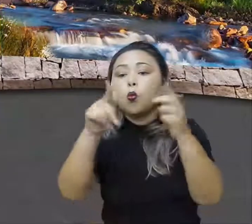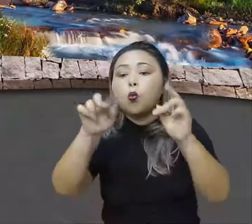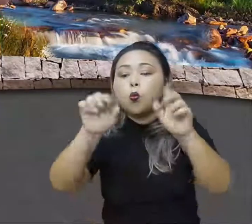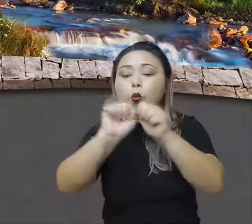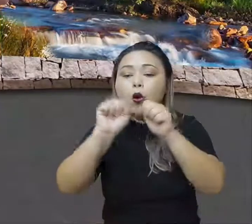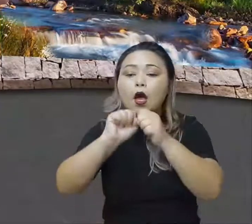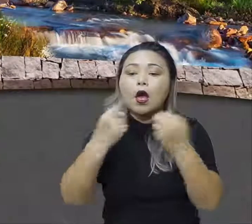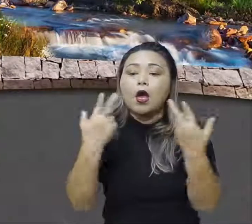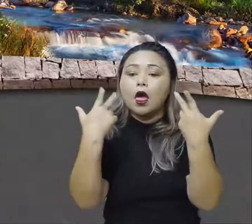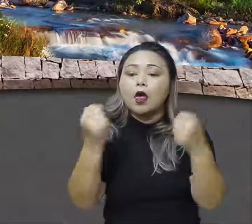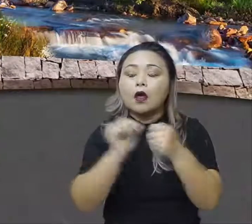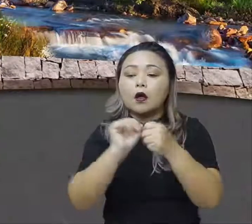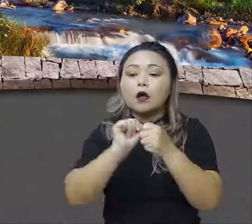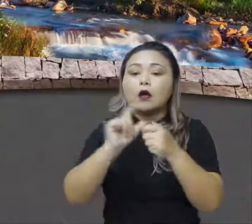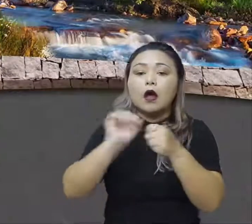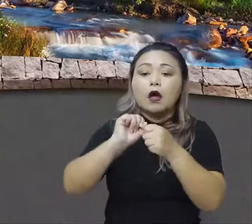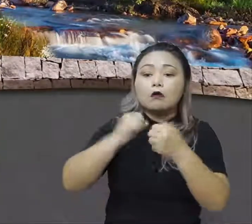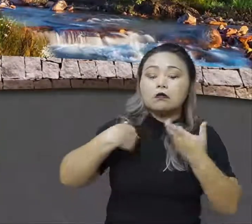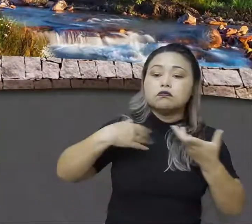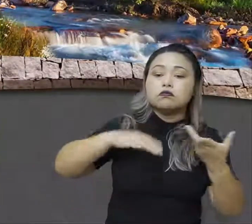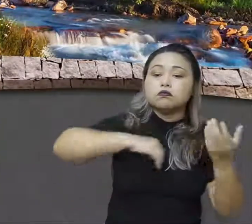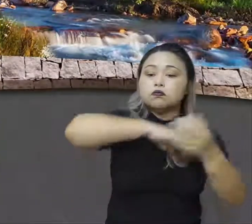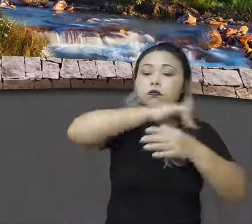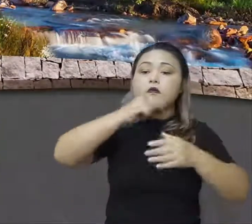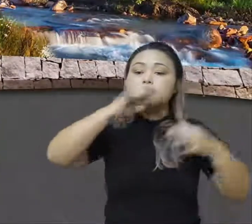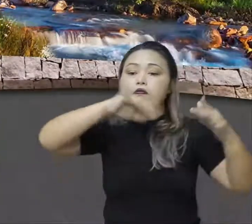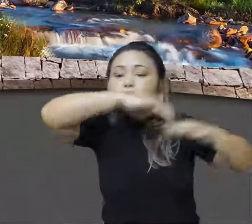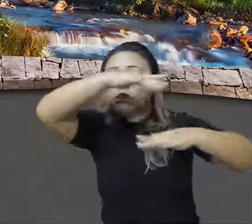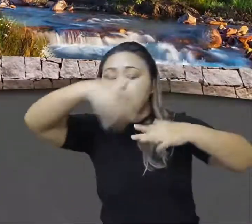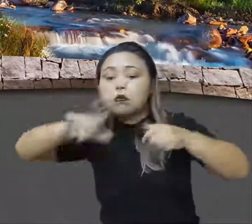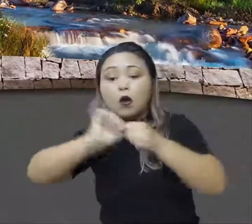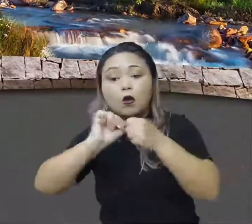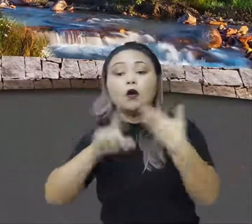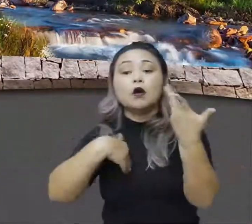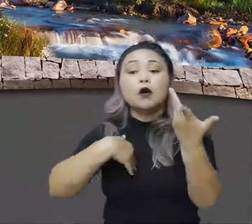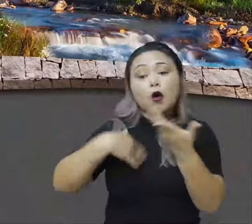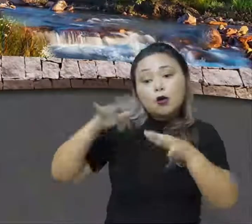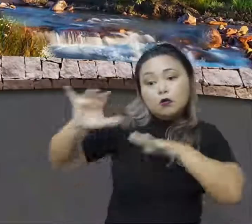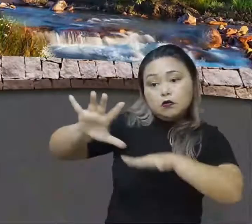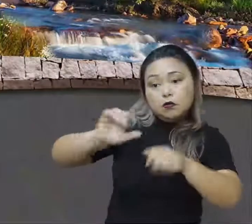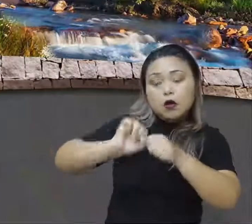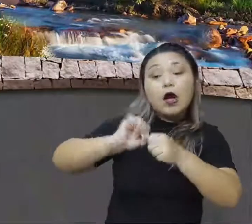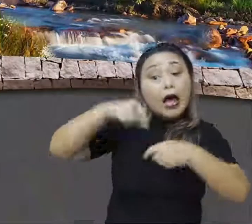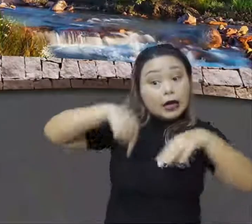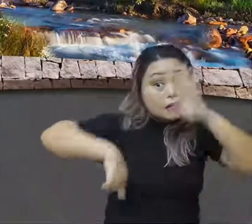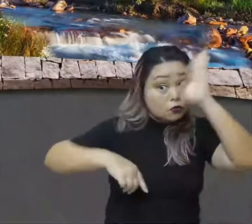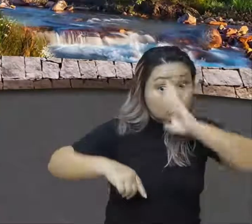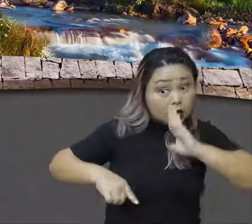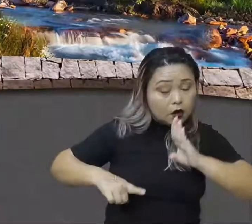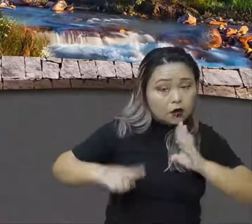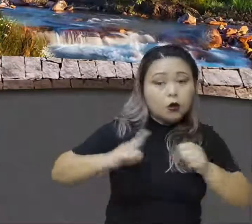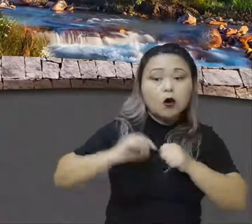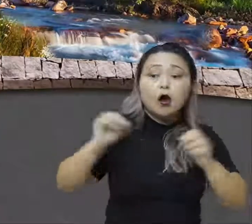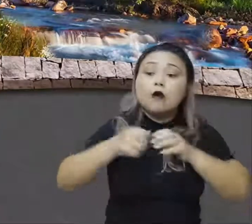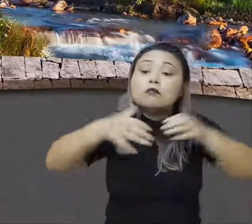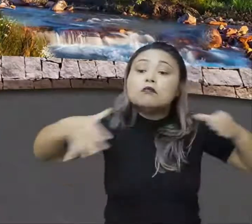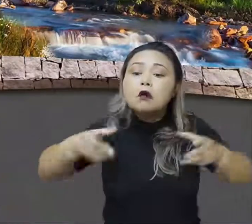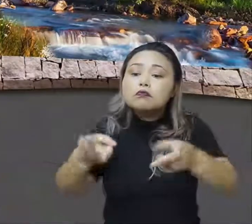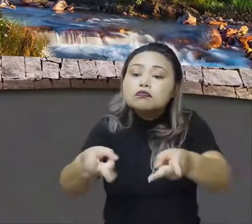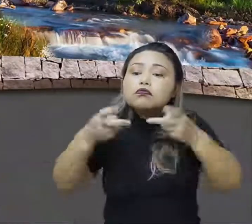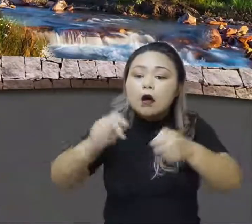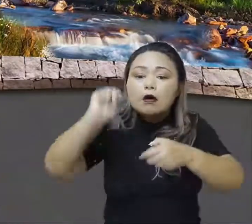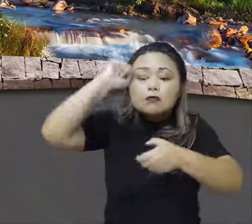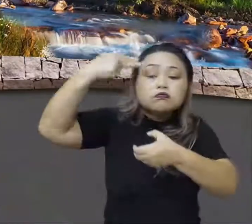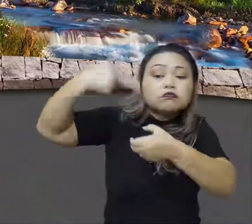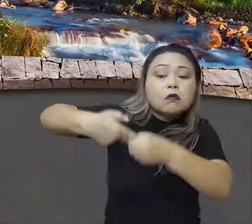ser encontrado no continente quanto nos oceanos. No Brasil, a maior exploração de